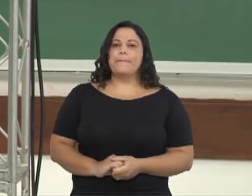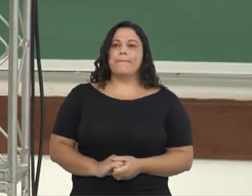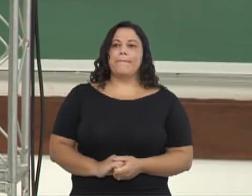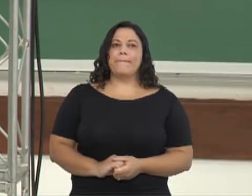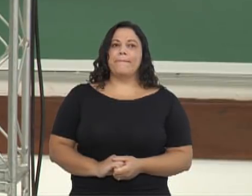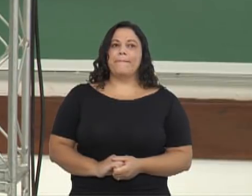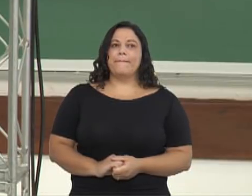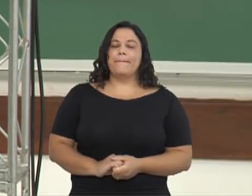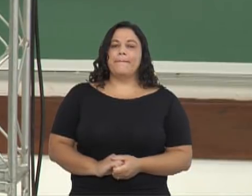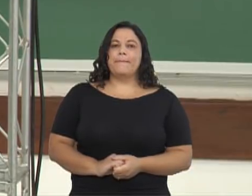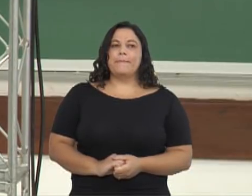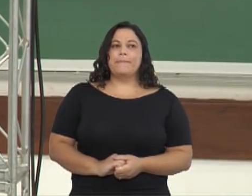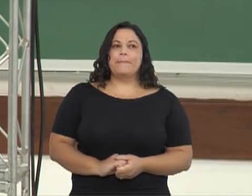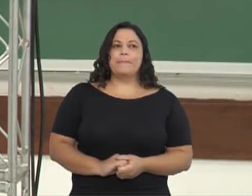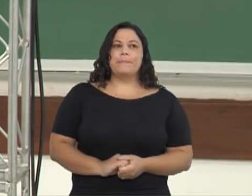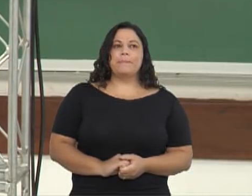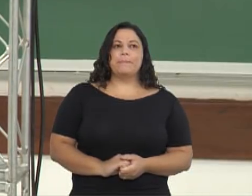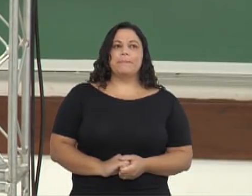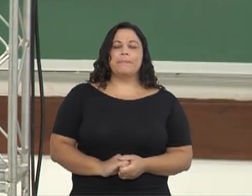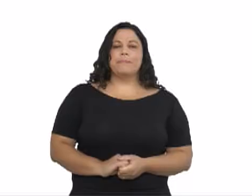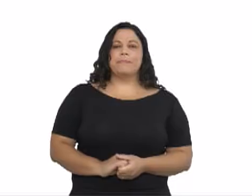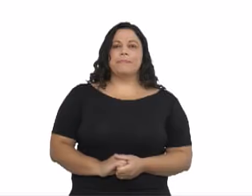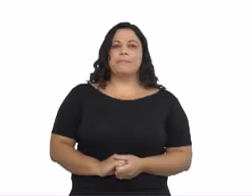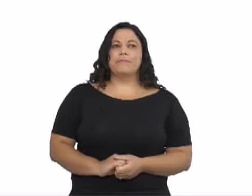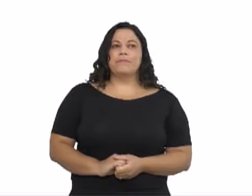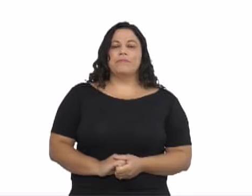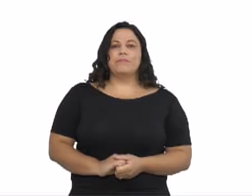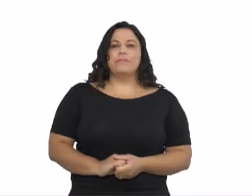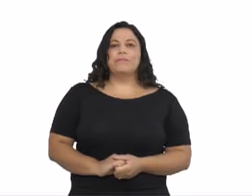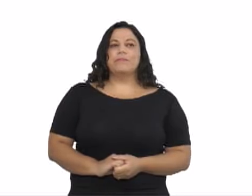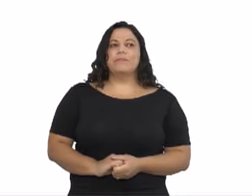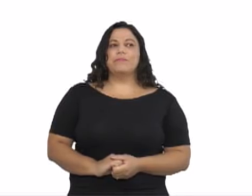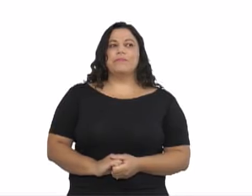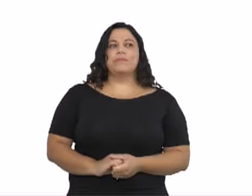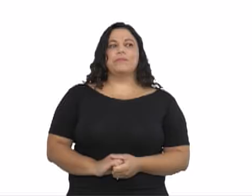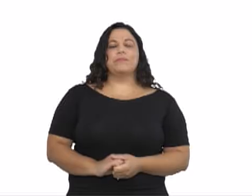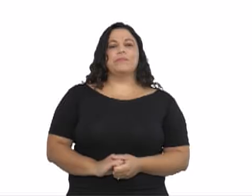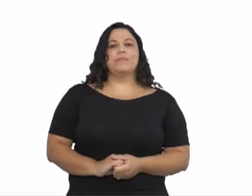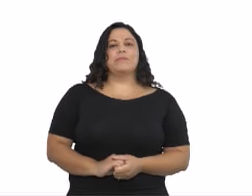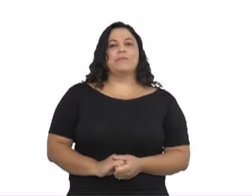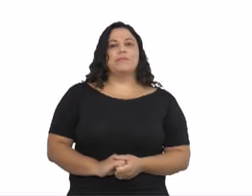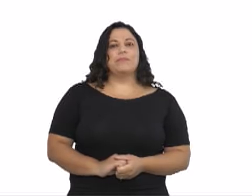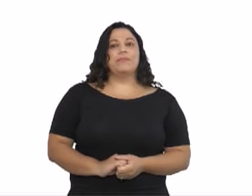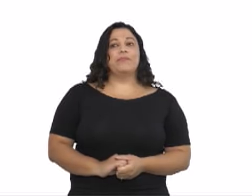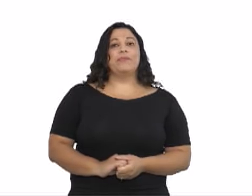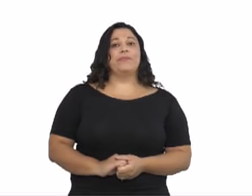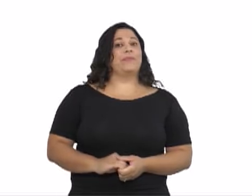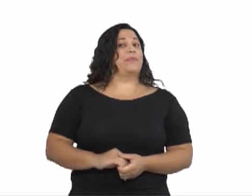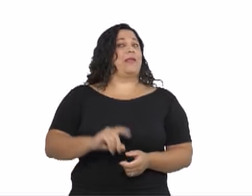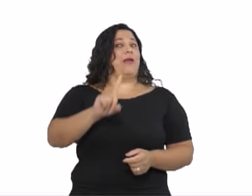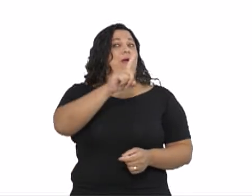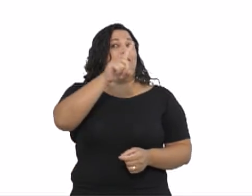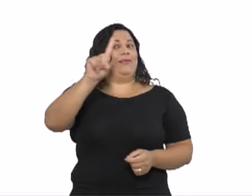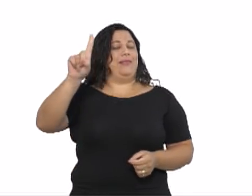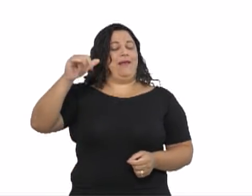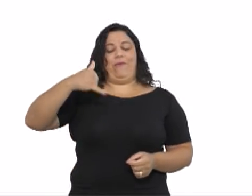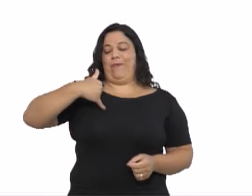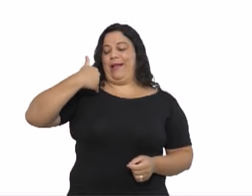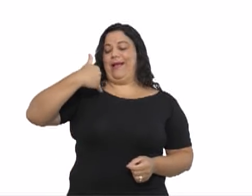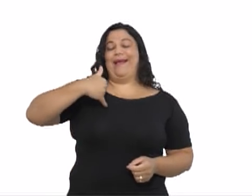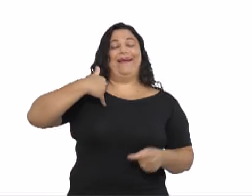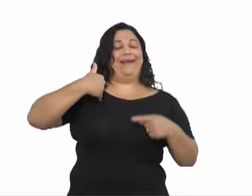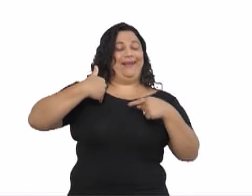I am 12 years old. It's not my age. Não é a idade da teacher,